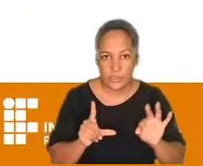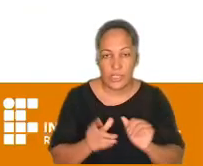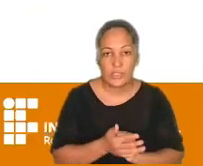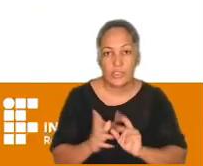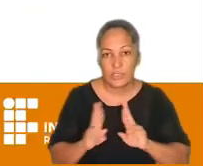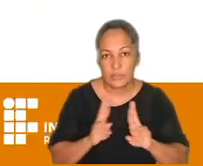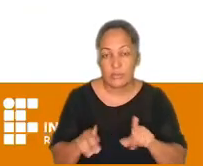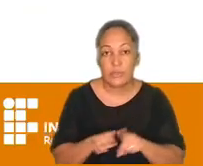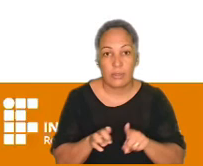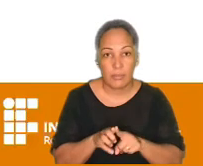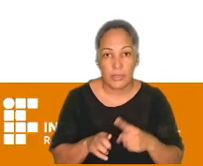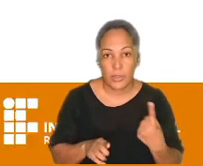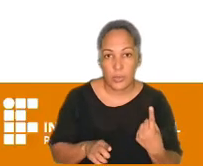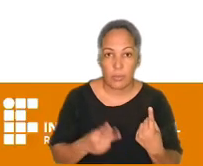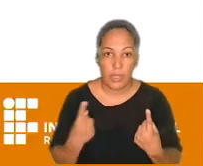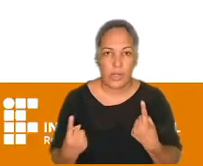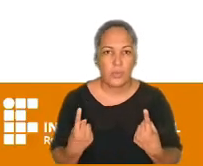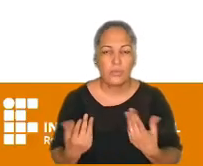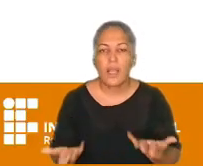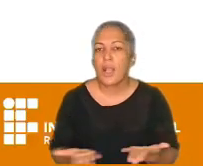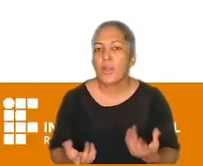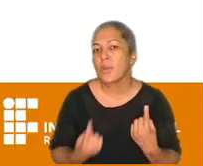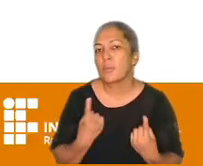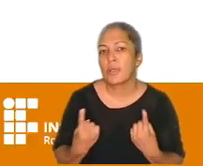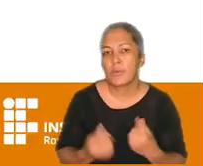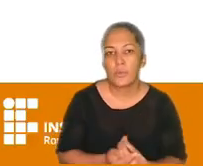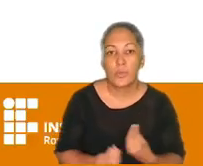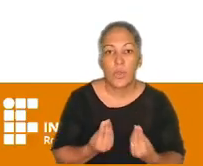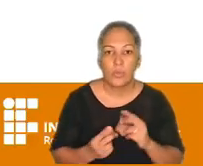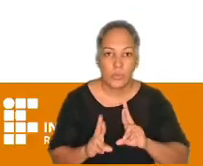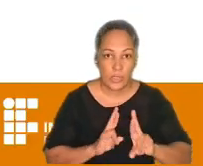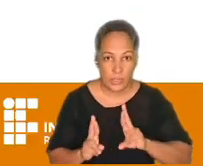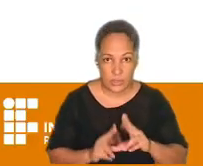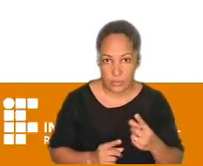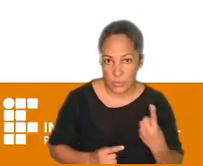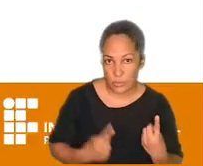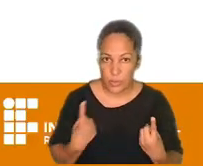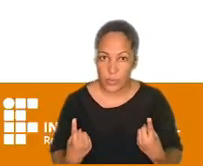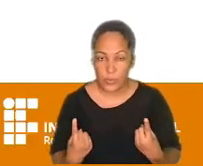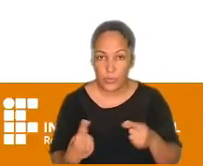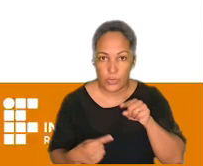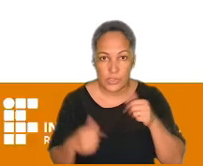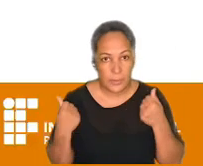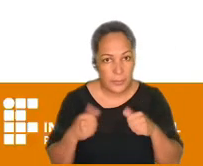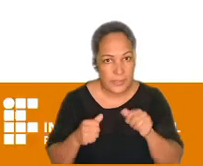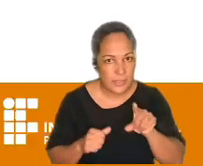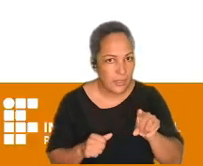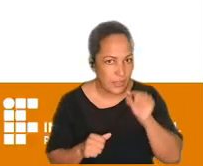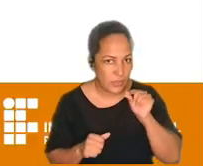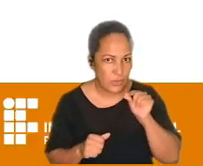diagrama entidade relacionamento, e quando tem 1 para 1, como é que fica? No relacionamento 1 para 1, você